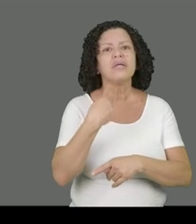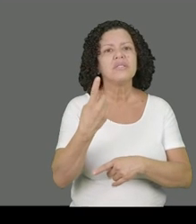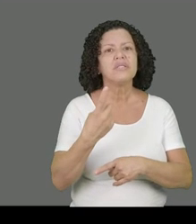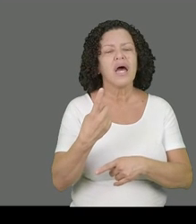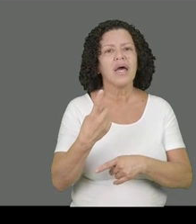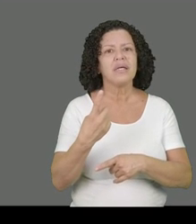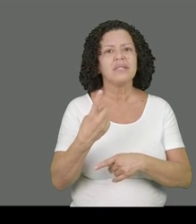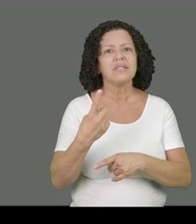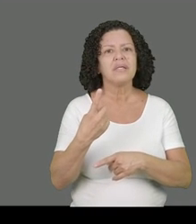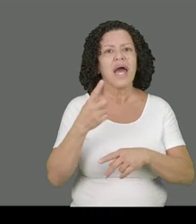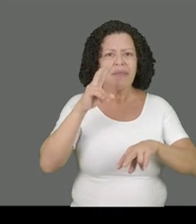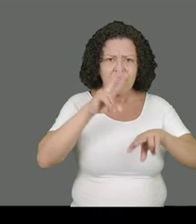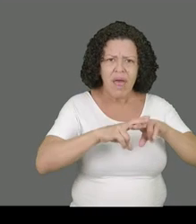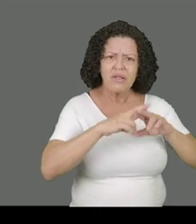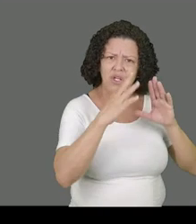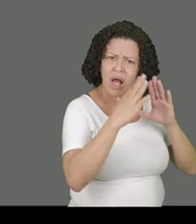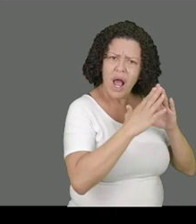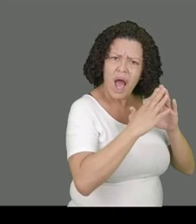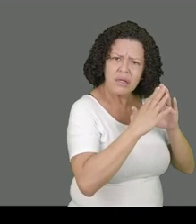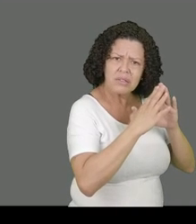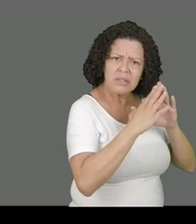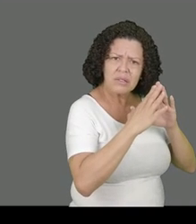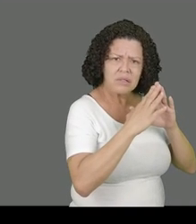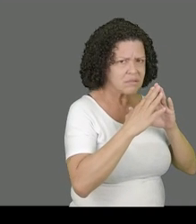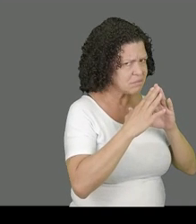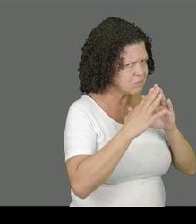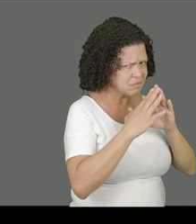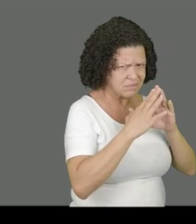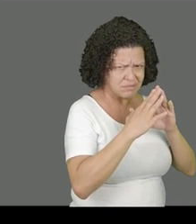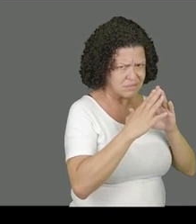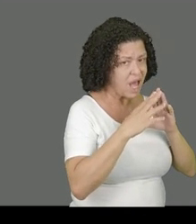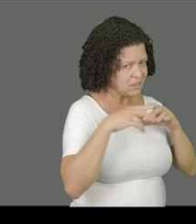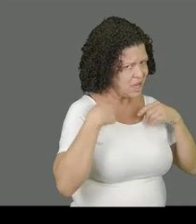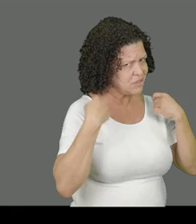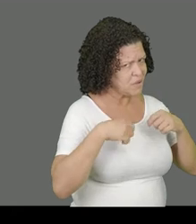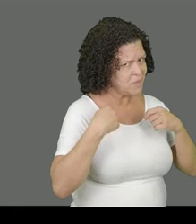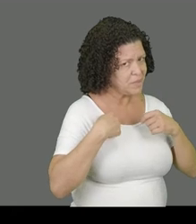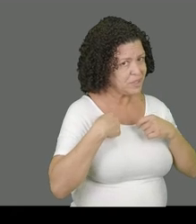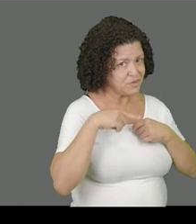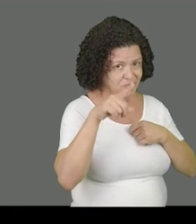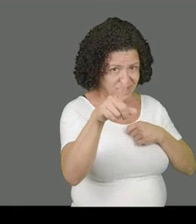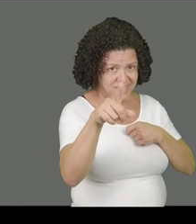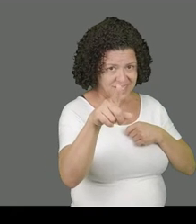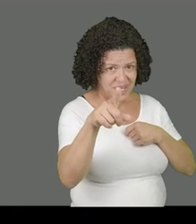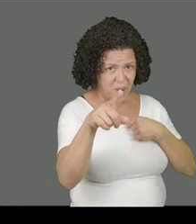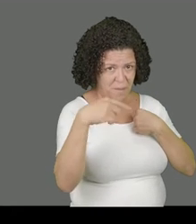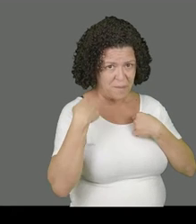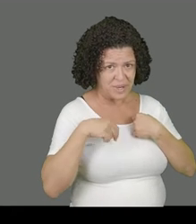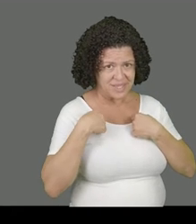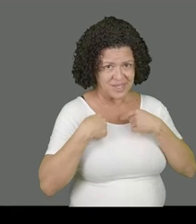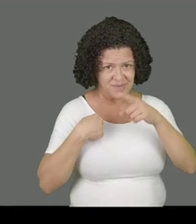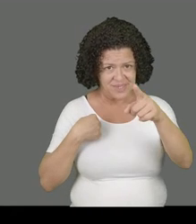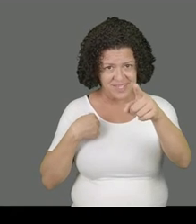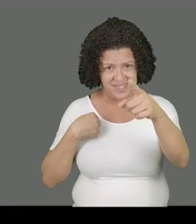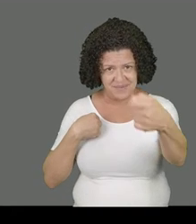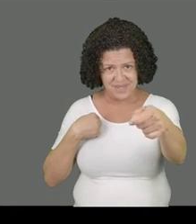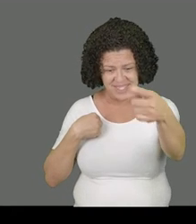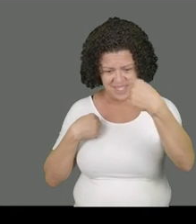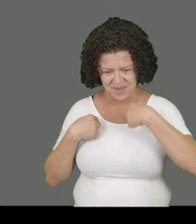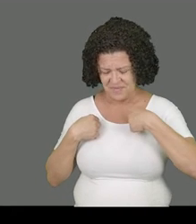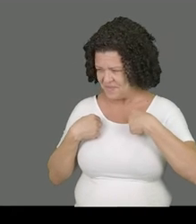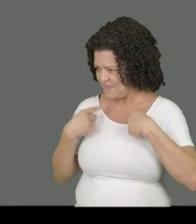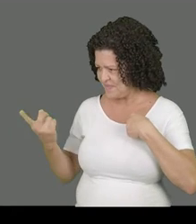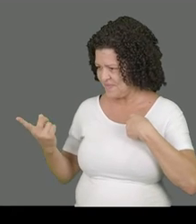para vivermos hibernando, trancados em cavernas. Nós precisamos uns dos outros para melhorar,